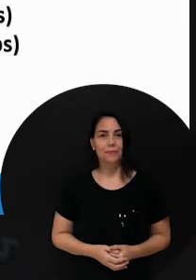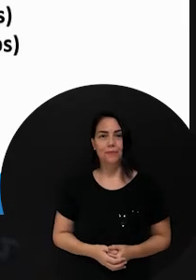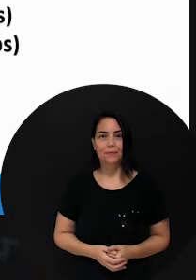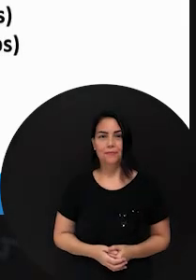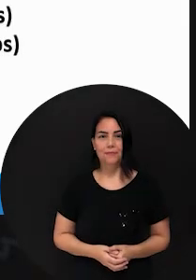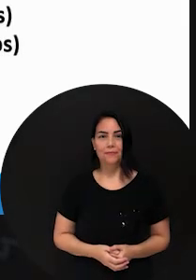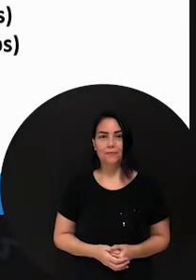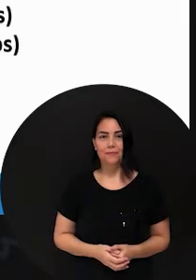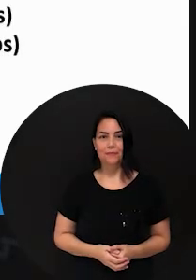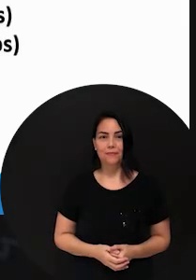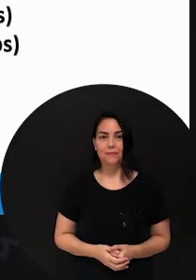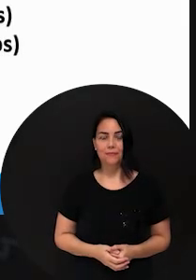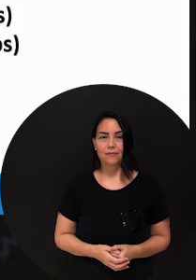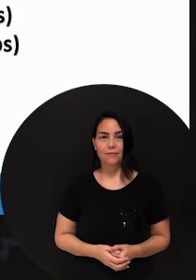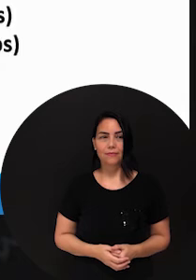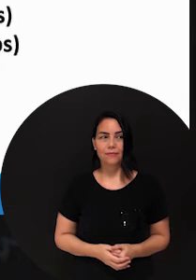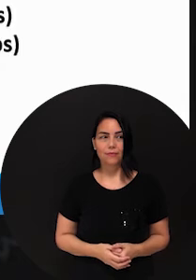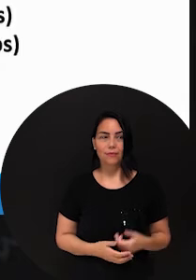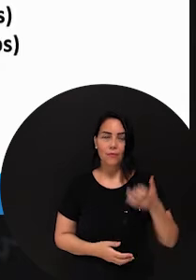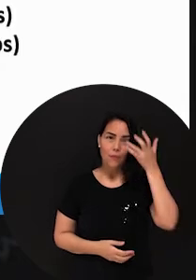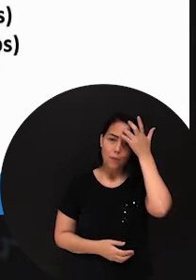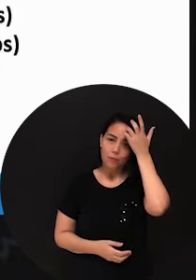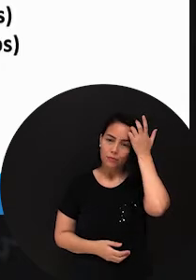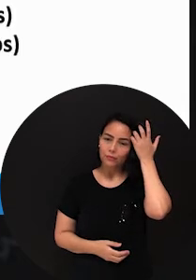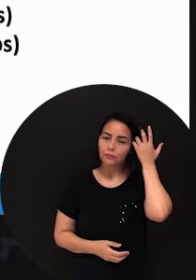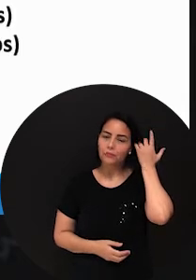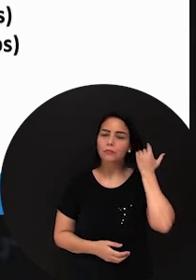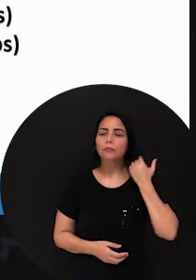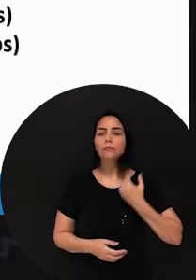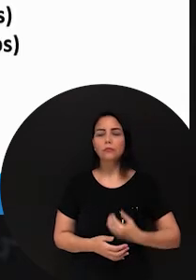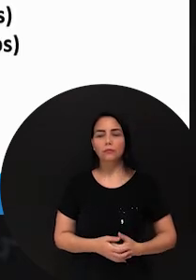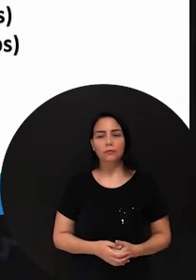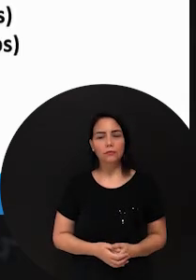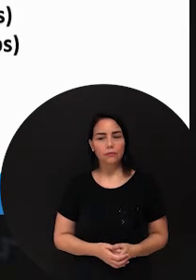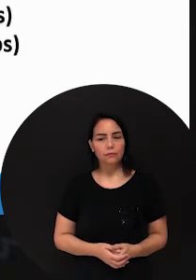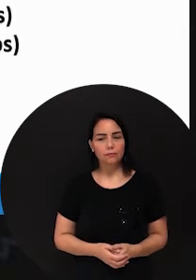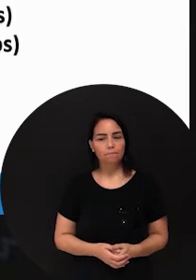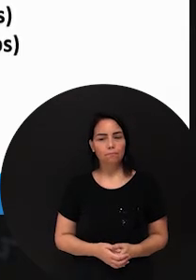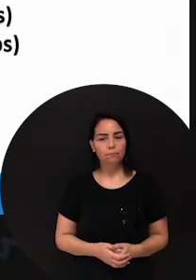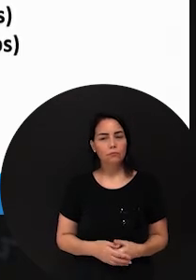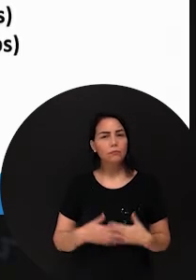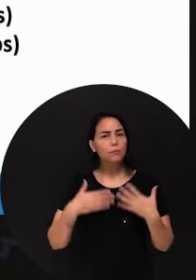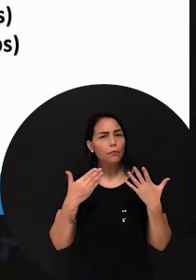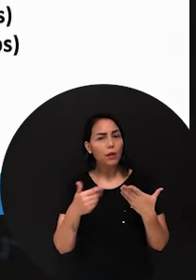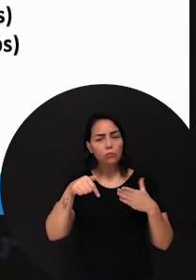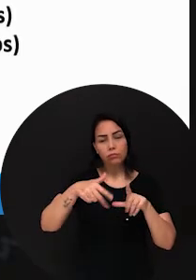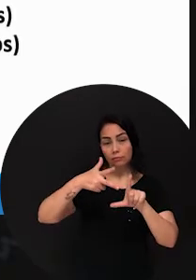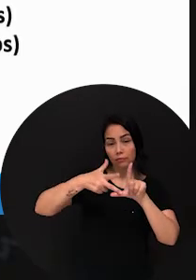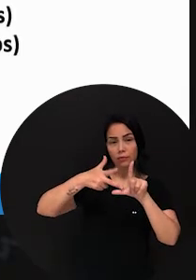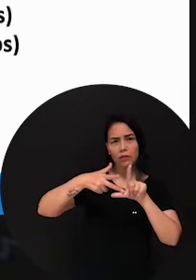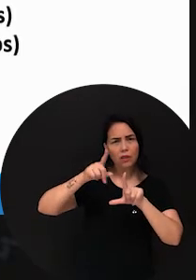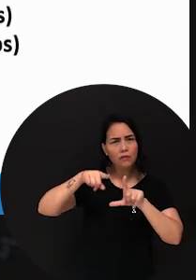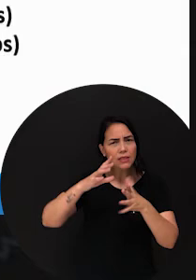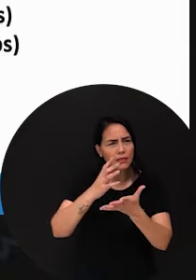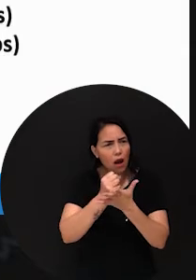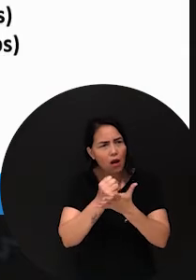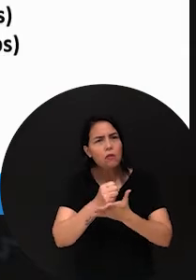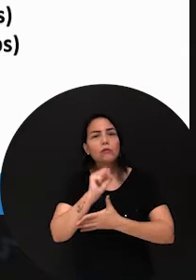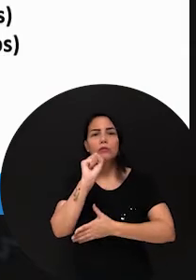Com certeza. Sim, a live vai ficar salva, tá?